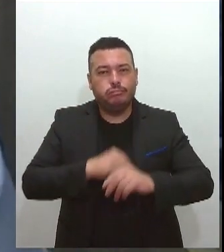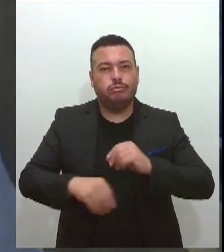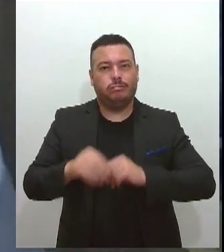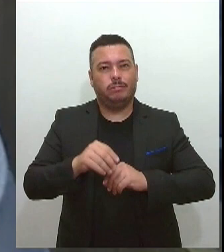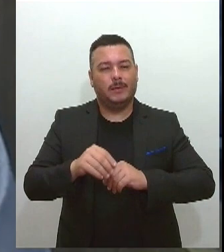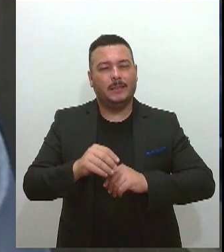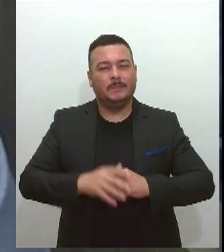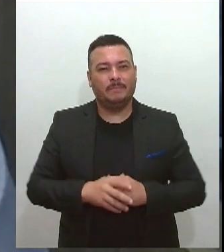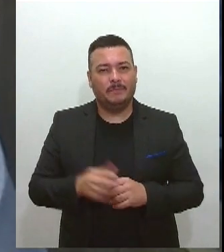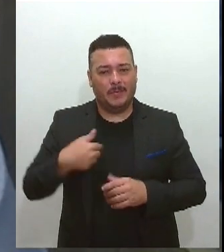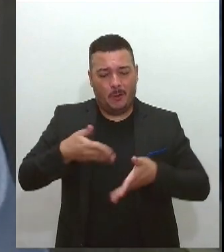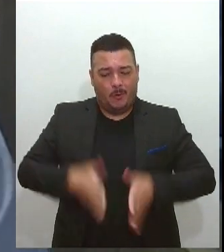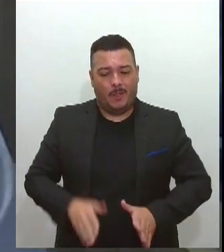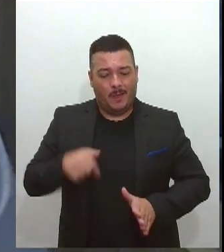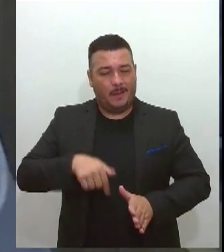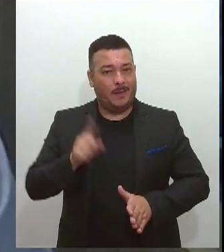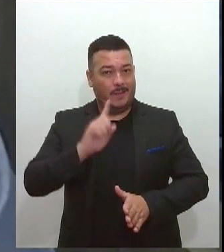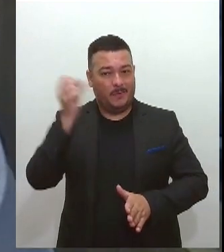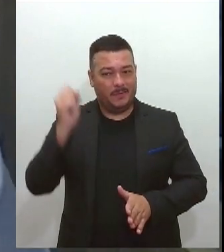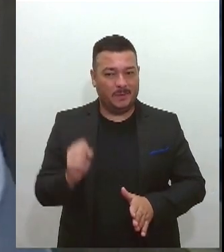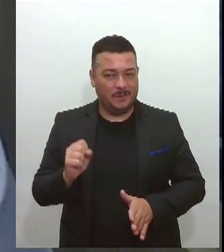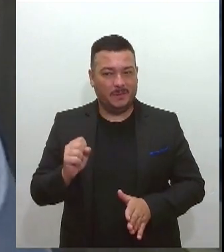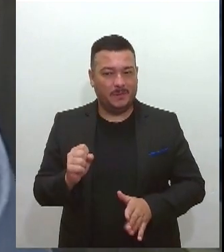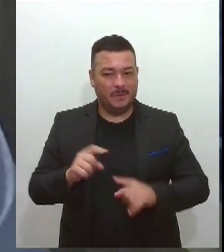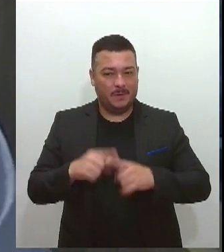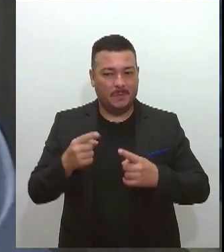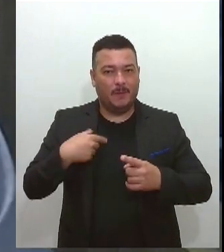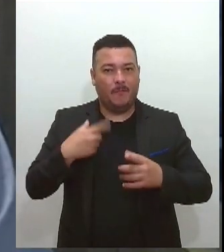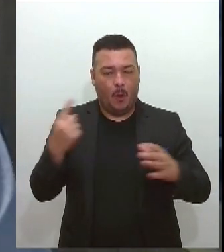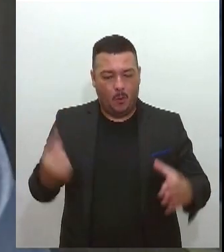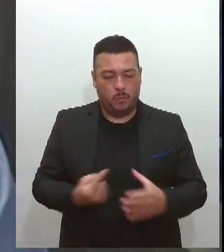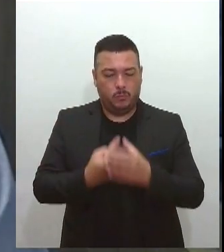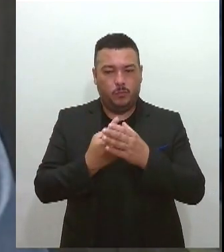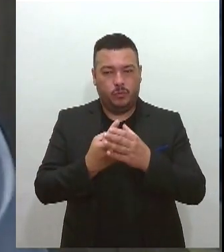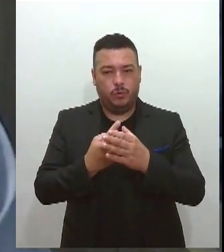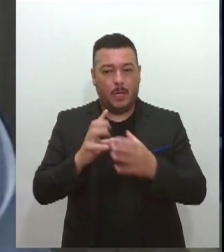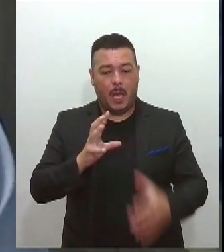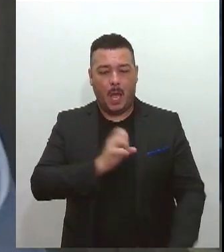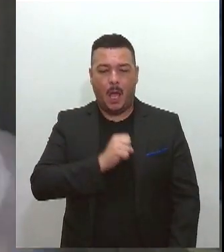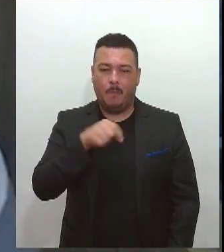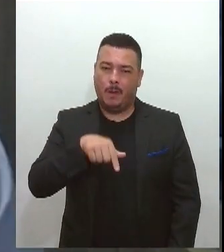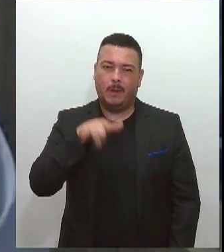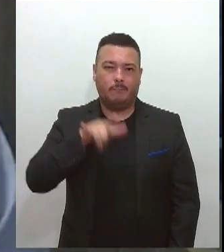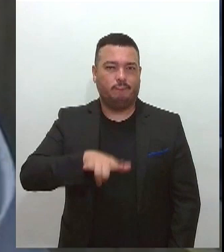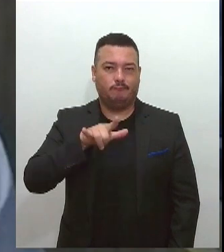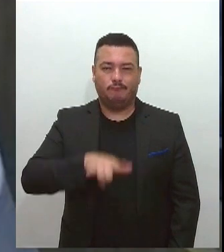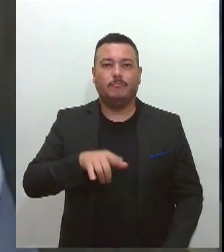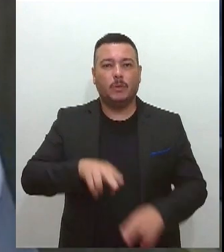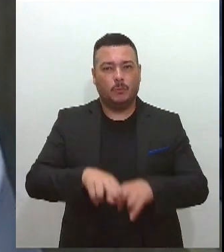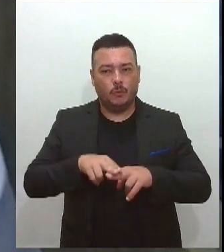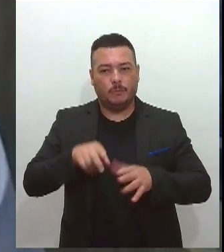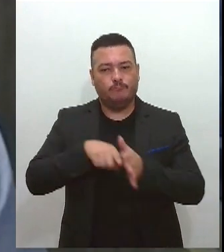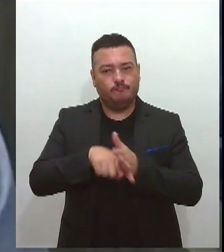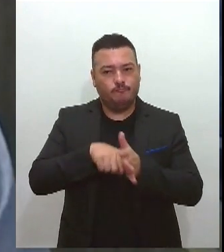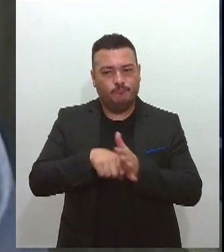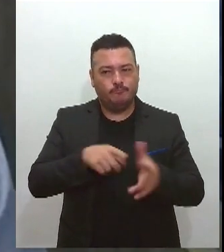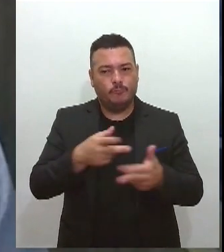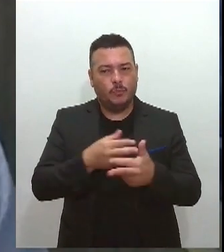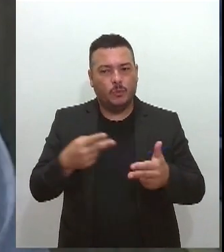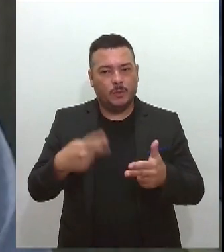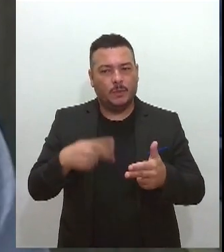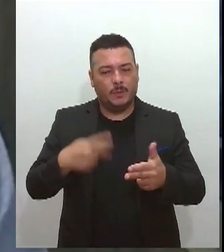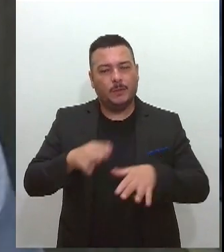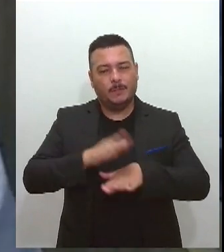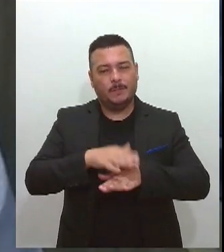aqui em Sergipe, né, em Aracaju, mas fui acolhido e amo de paixão. Por isso que minha ideia também foi da pesquisa trazer para um personagem aqui do nosso